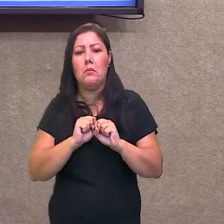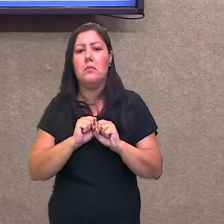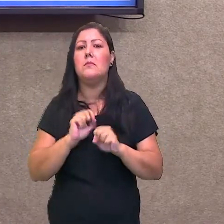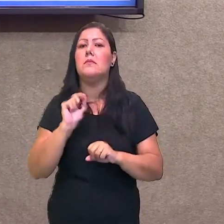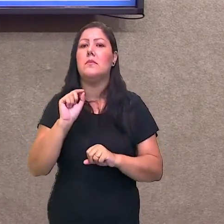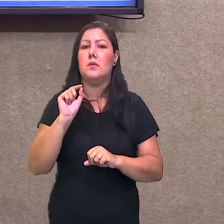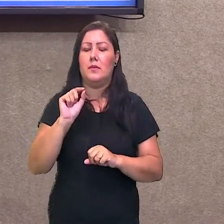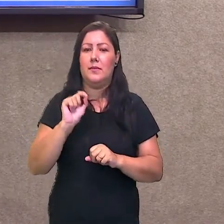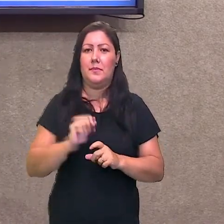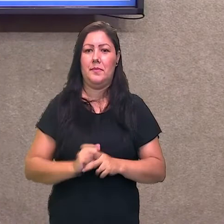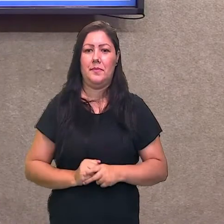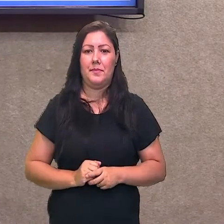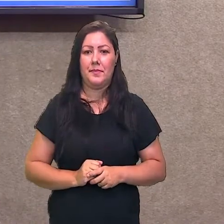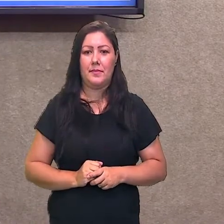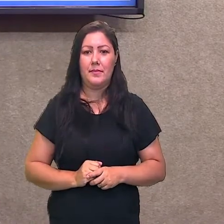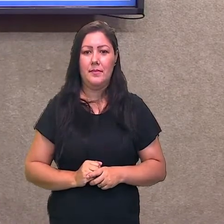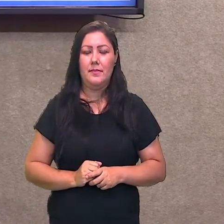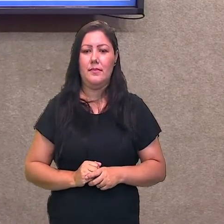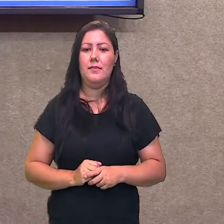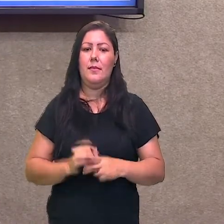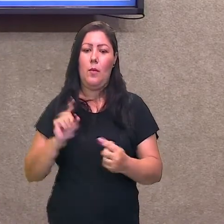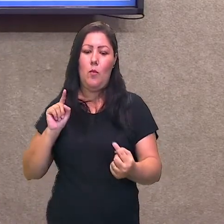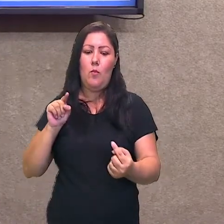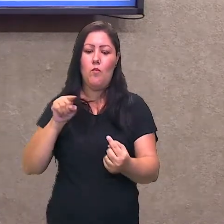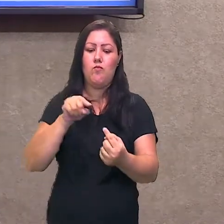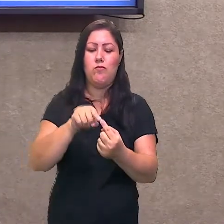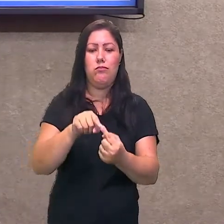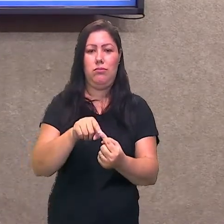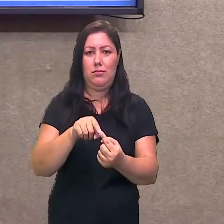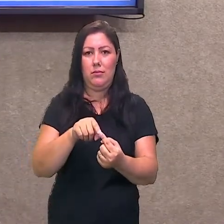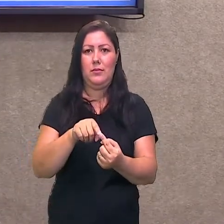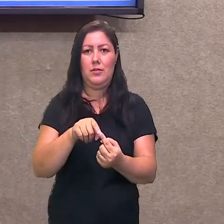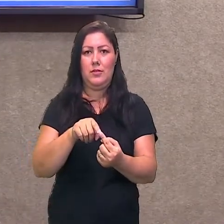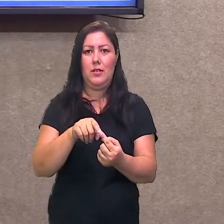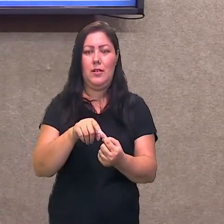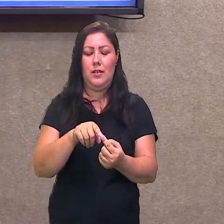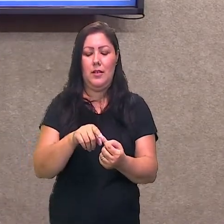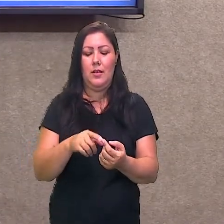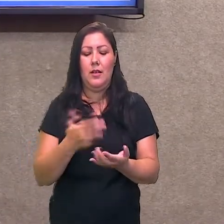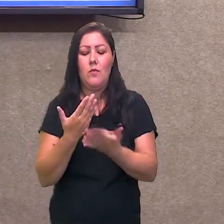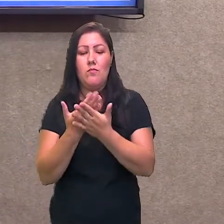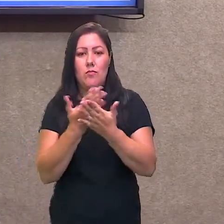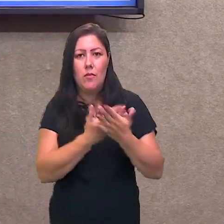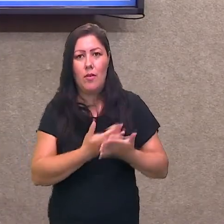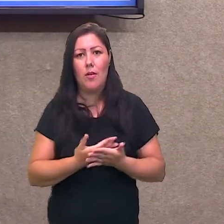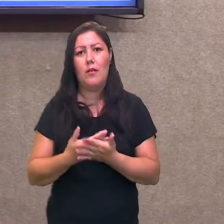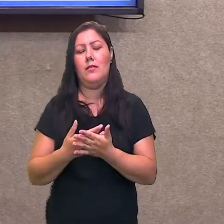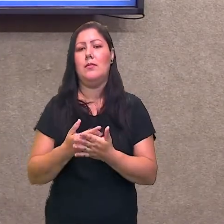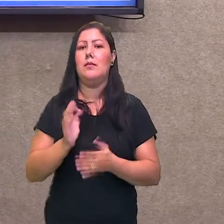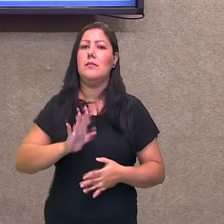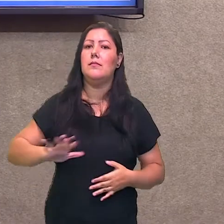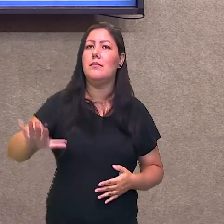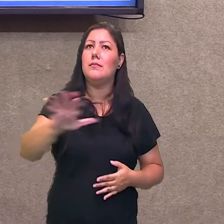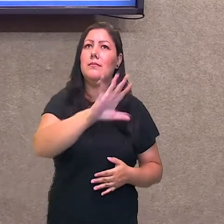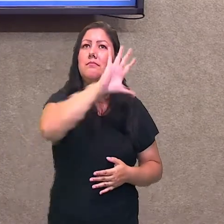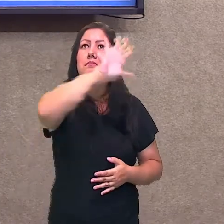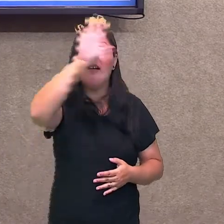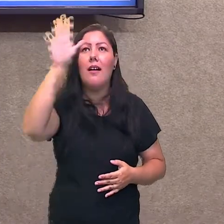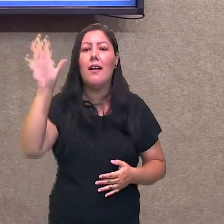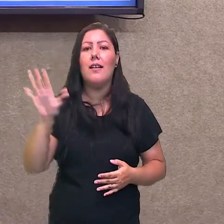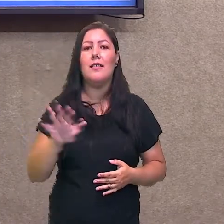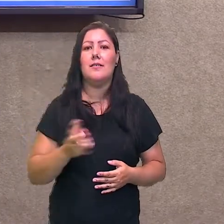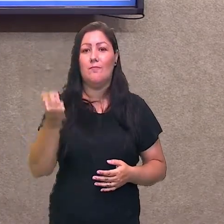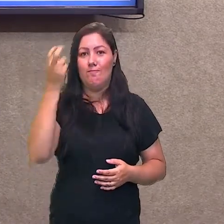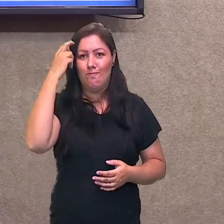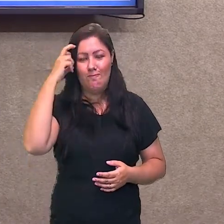Isso interfere diretamente no estudo das nossas paisagens, na